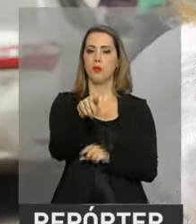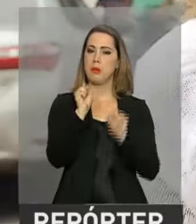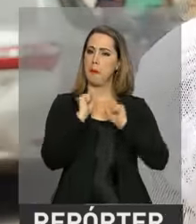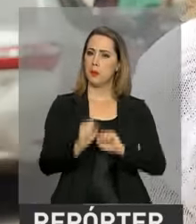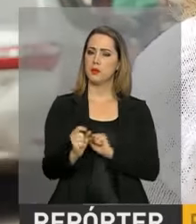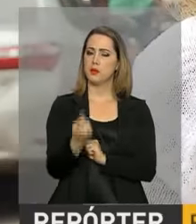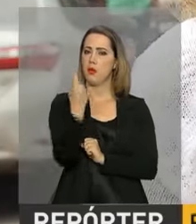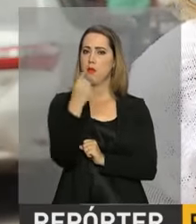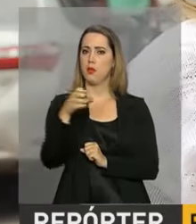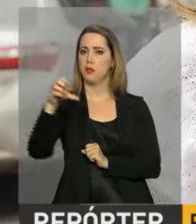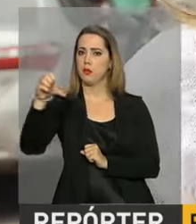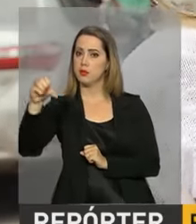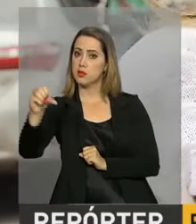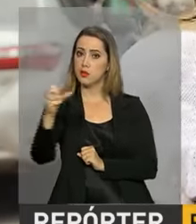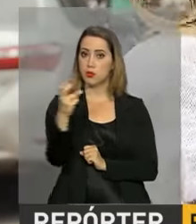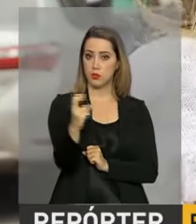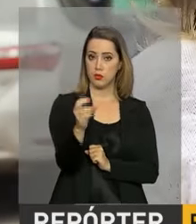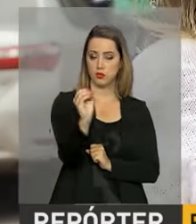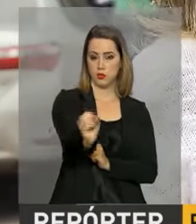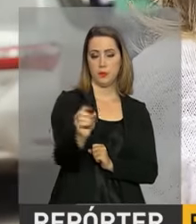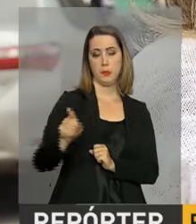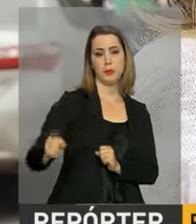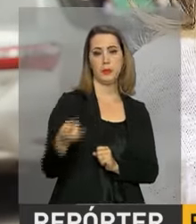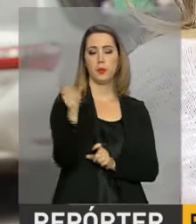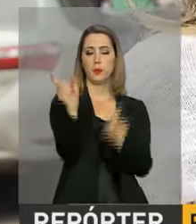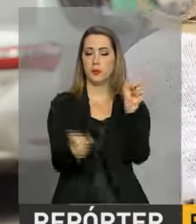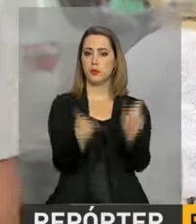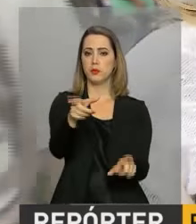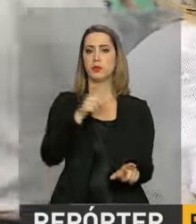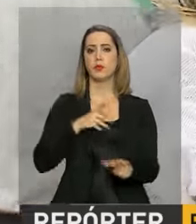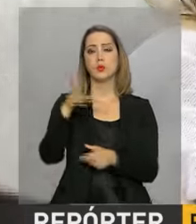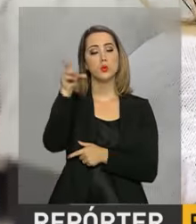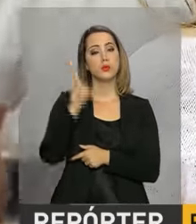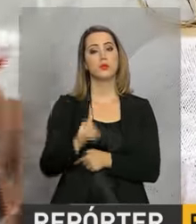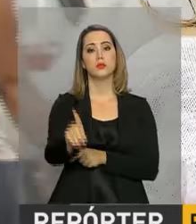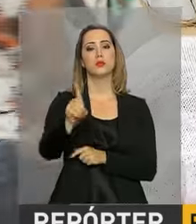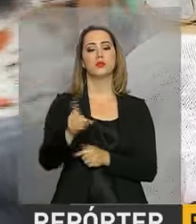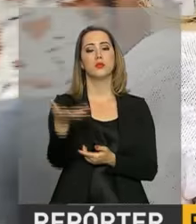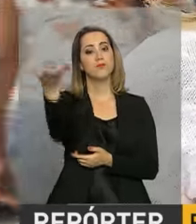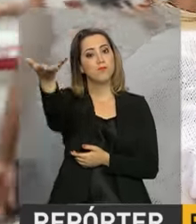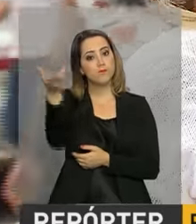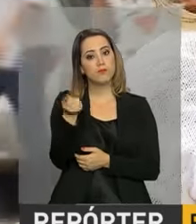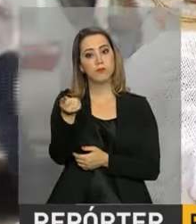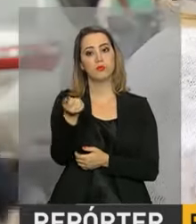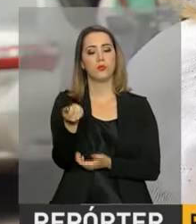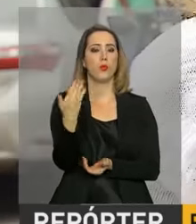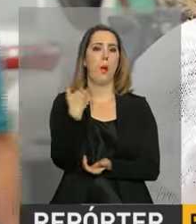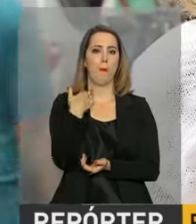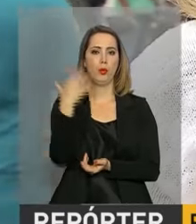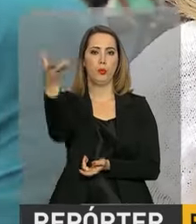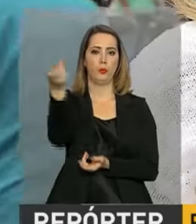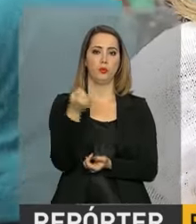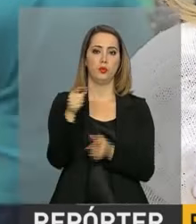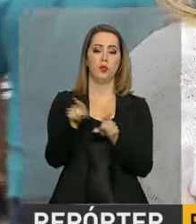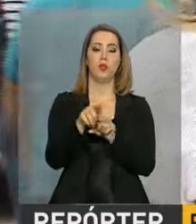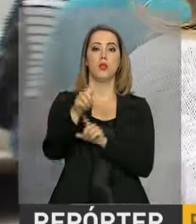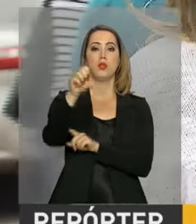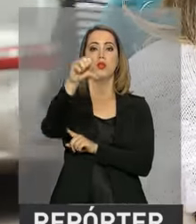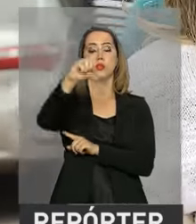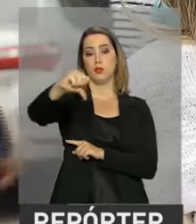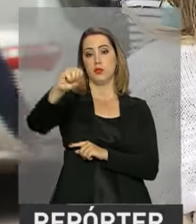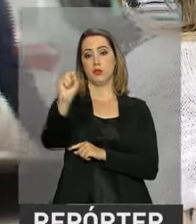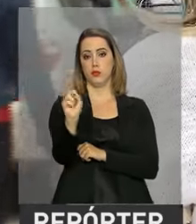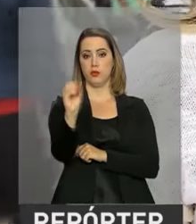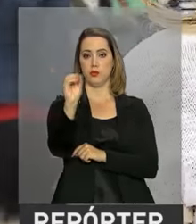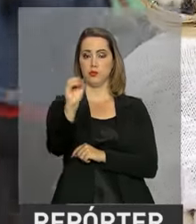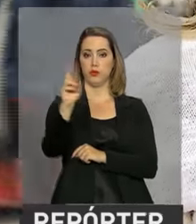uma das 950.000 pessoas que tem direito ao abono salarial e ainda não sacou o benefício. O valor é de R$ 880 e